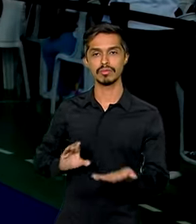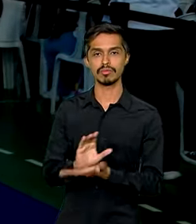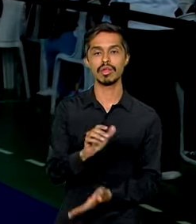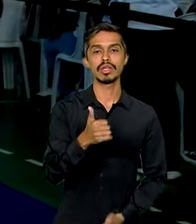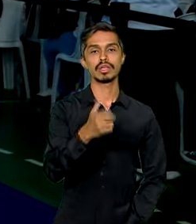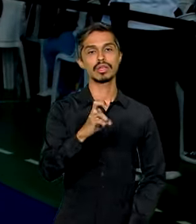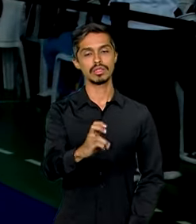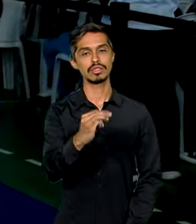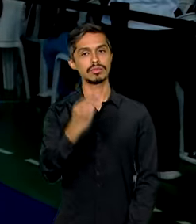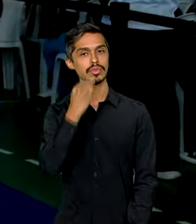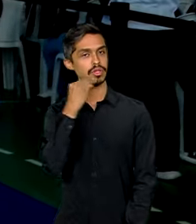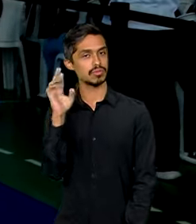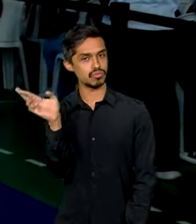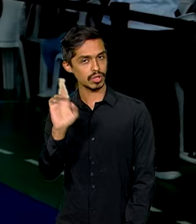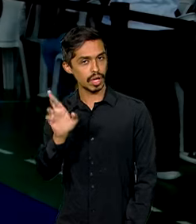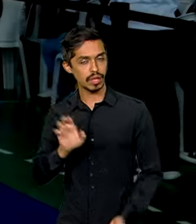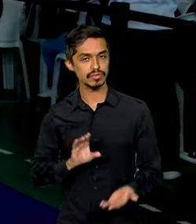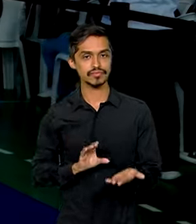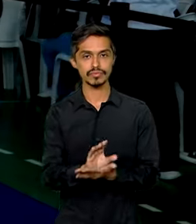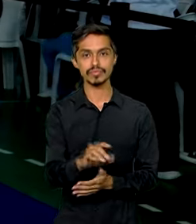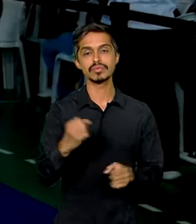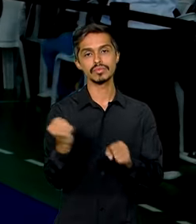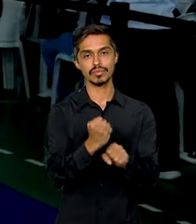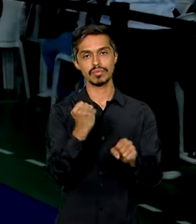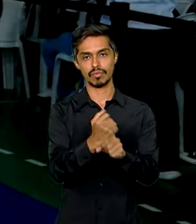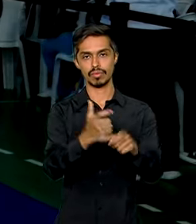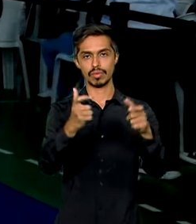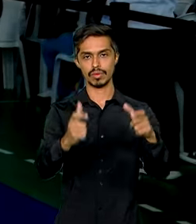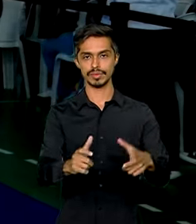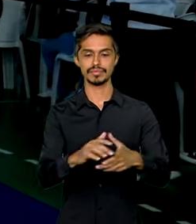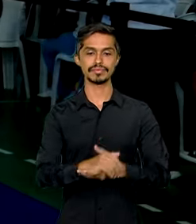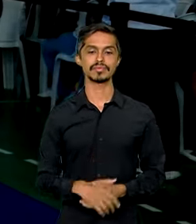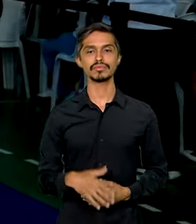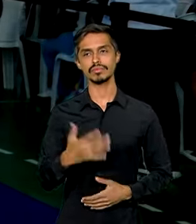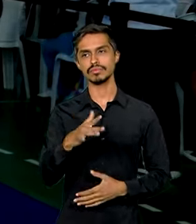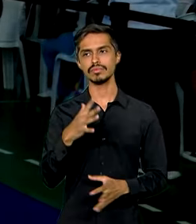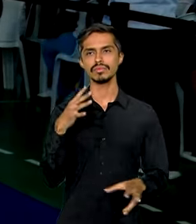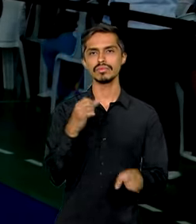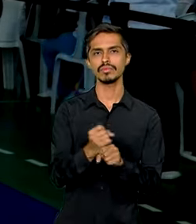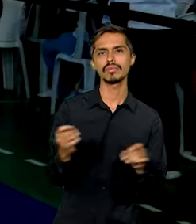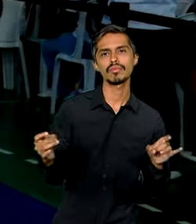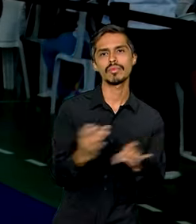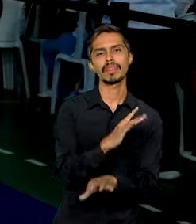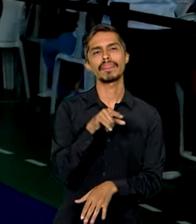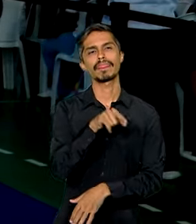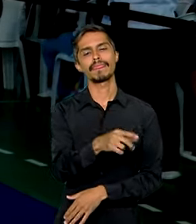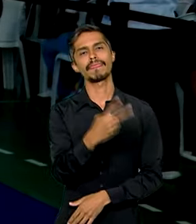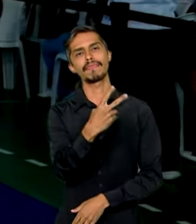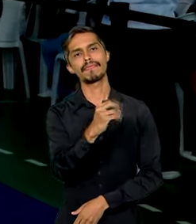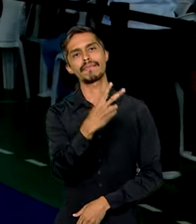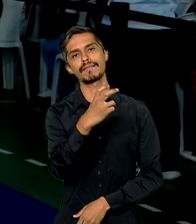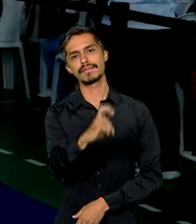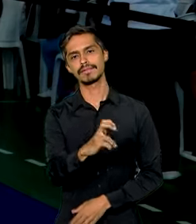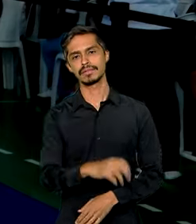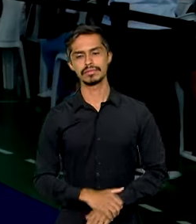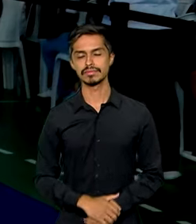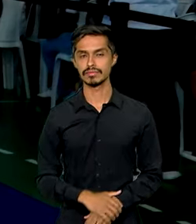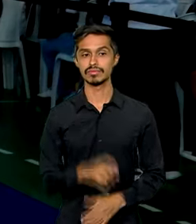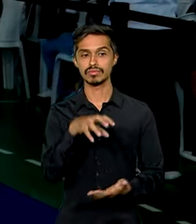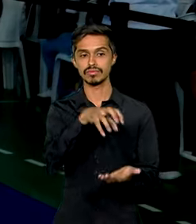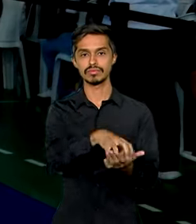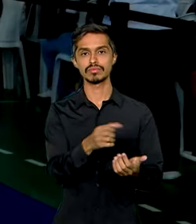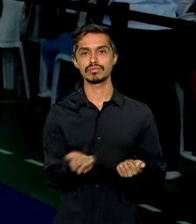15 milhões de reais para a construção do campus, que deve ser concluída em 2025. A unidade